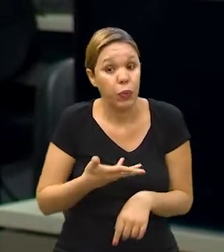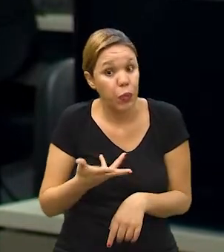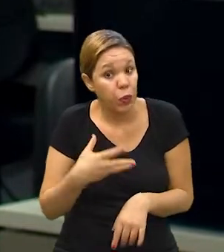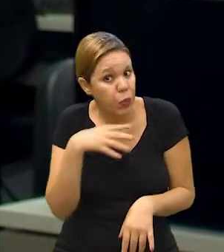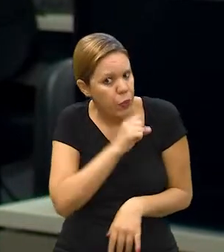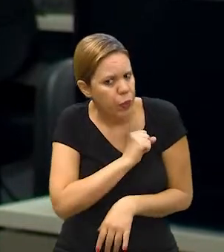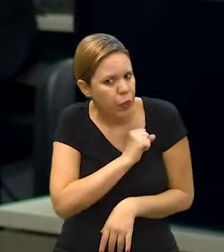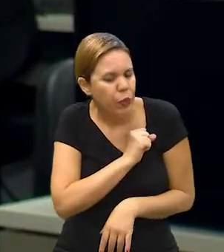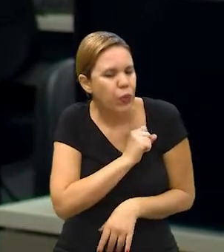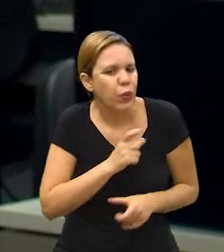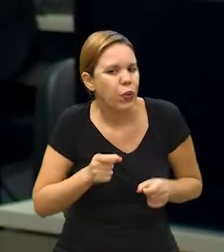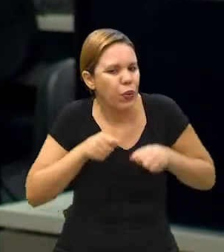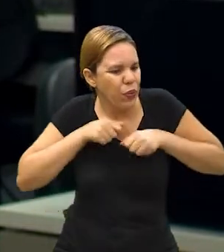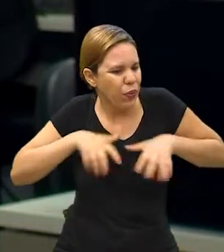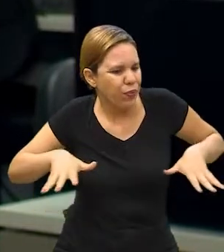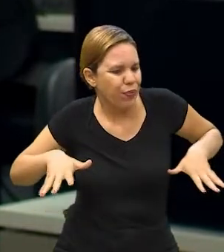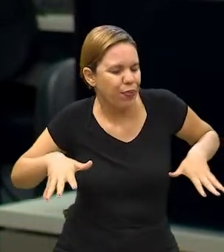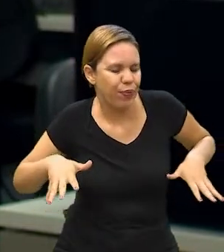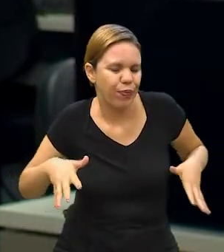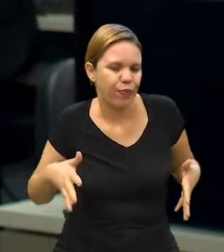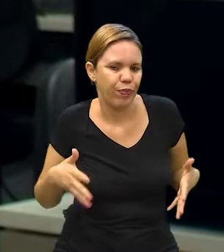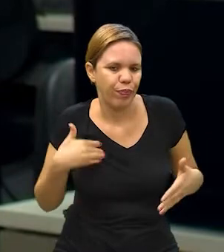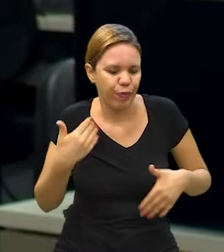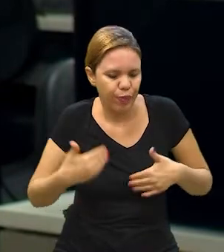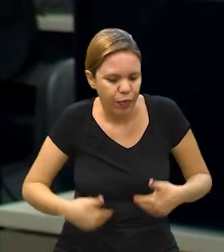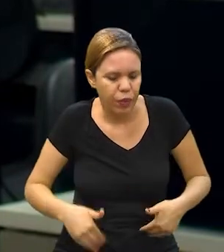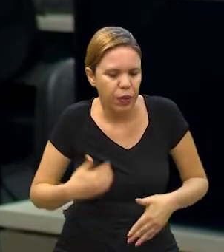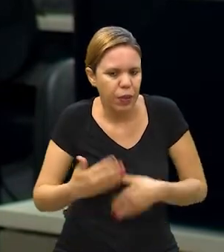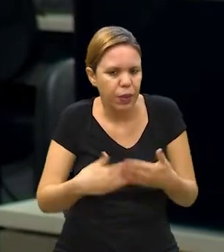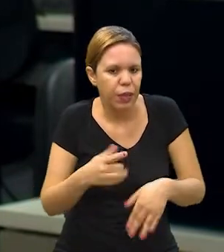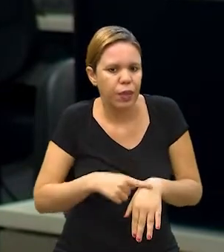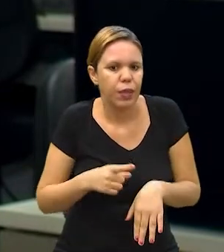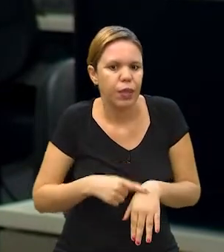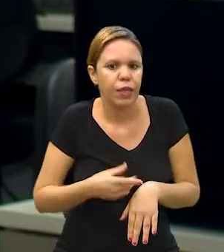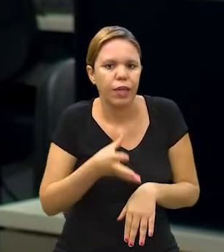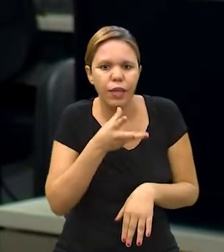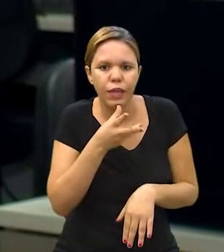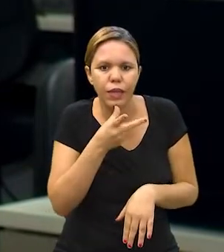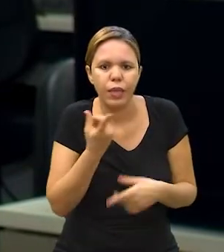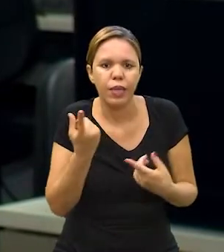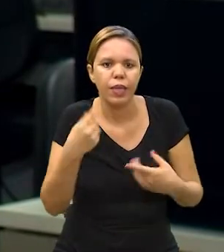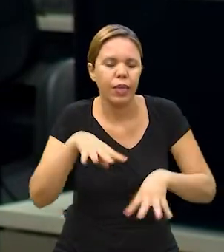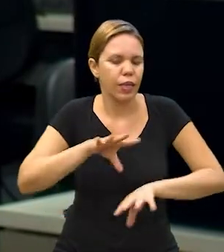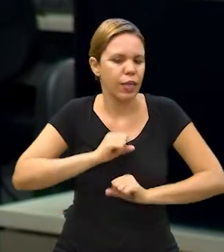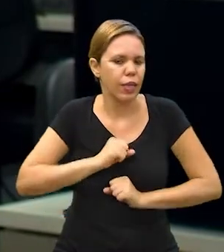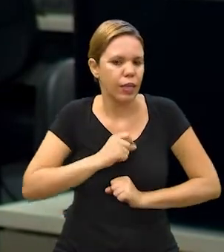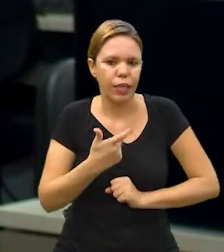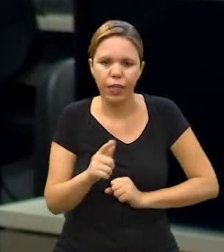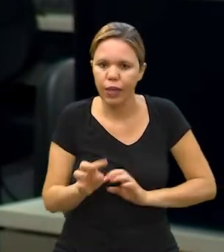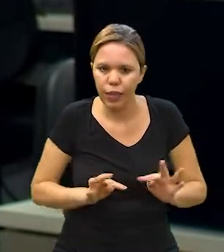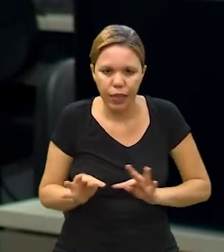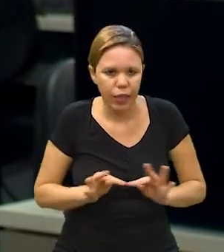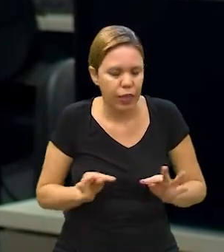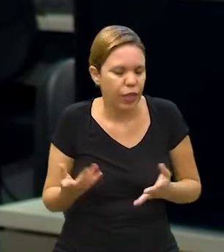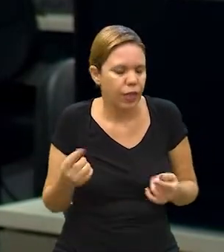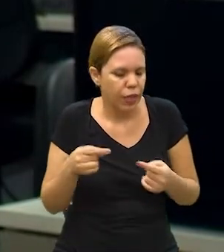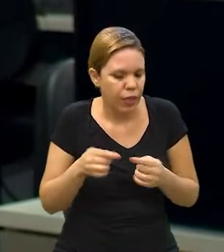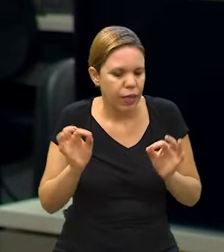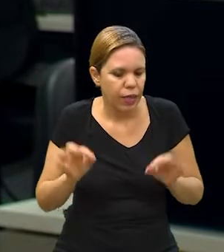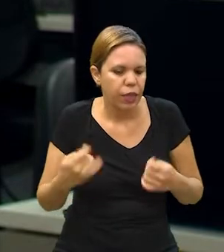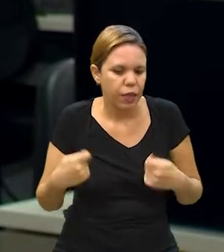doença invasiva que se espalha pelo corpo com o passar do tempo, e quanto mais tempo o câncer está ali instalado sem receber os tratamentos